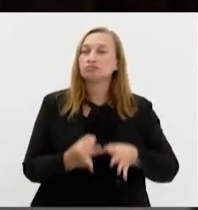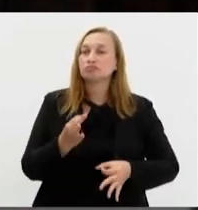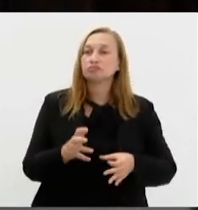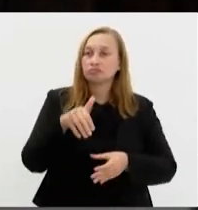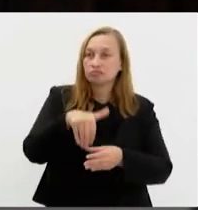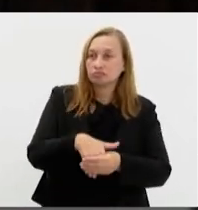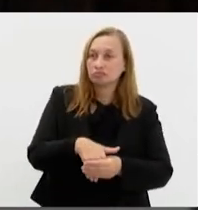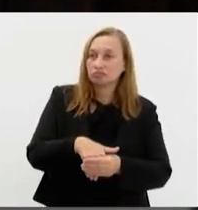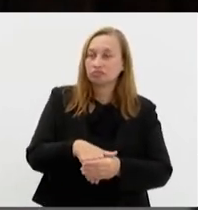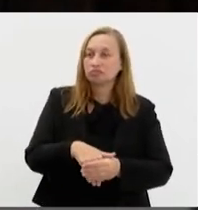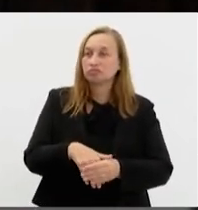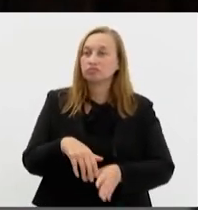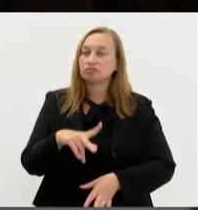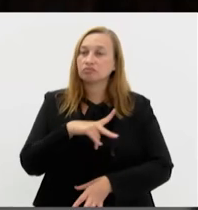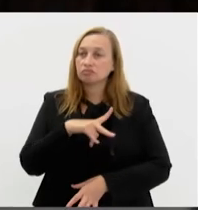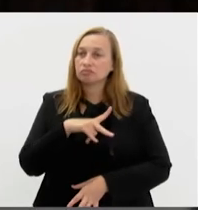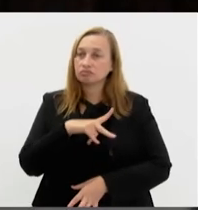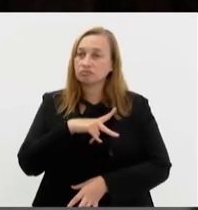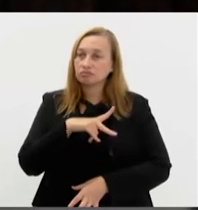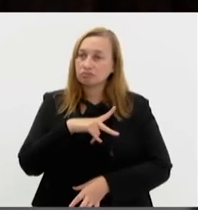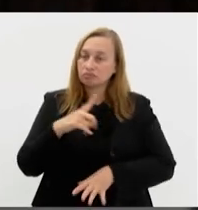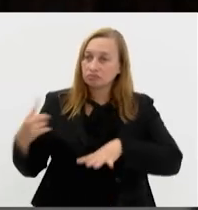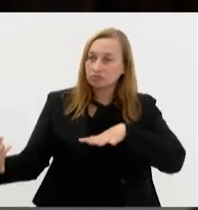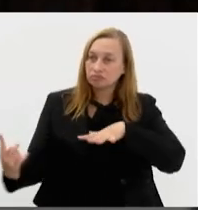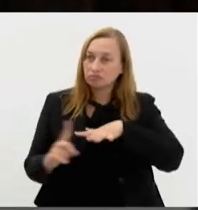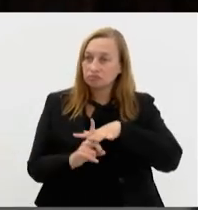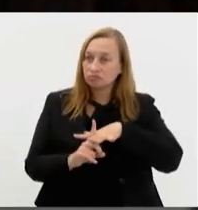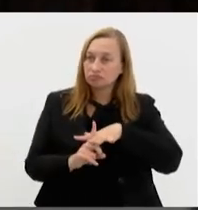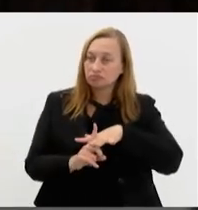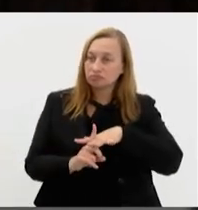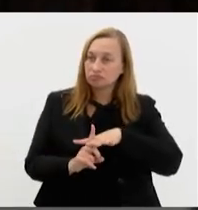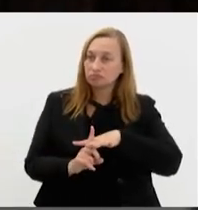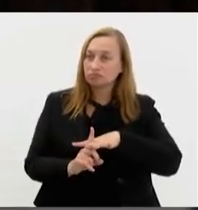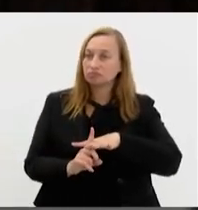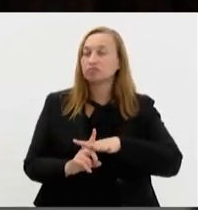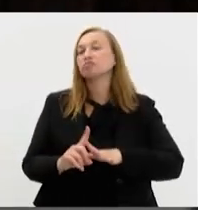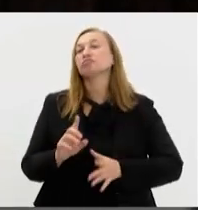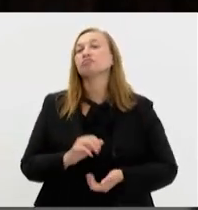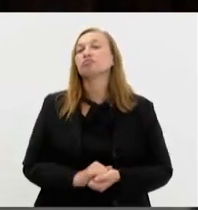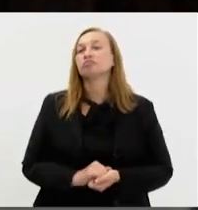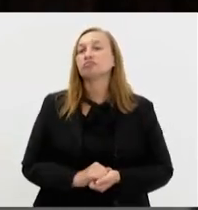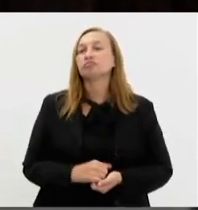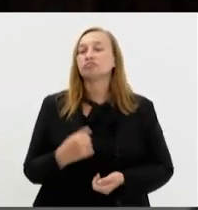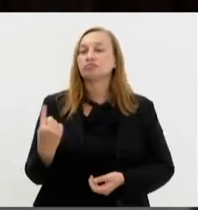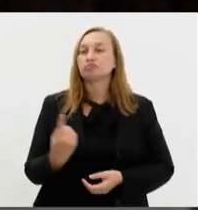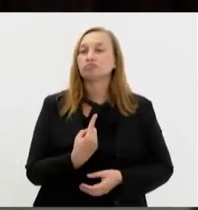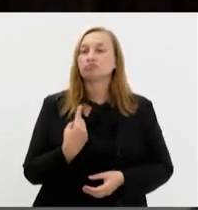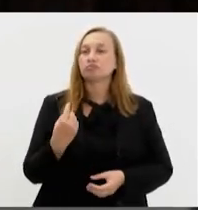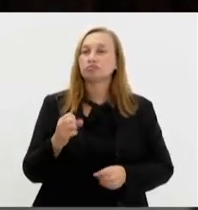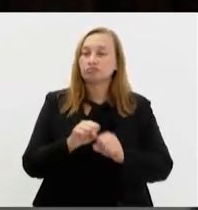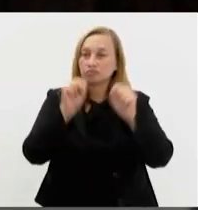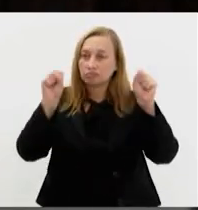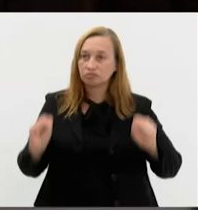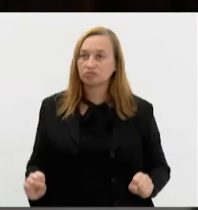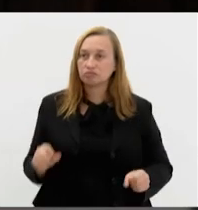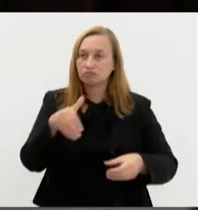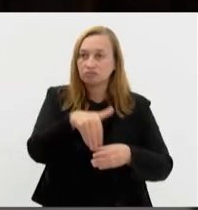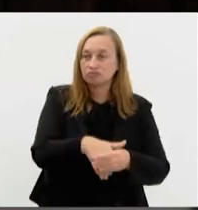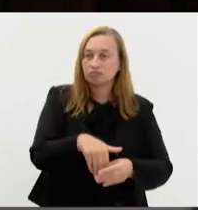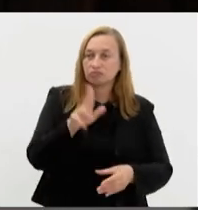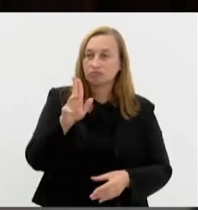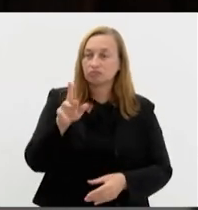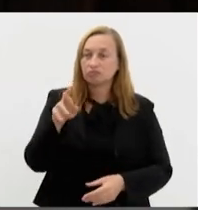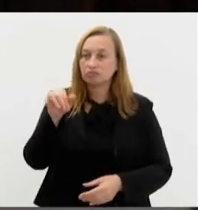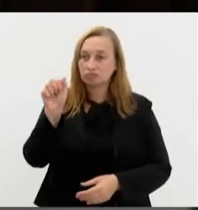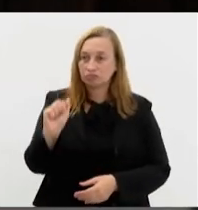própria integridade desse que é um dos grandes ativos um grandes legados do nosso sistema eleitoral que são as urnas eletrônicas muito